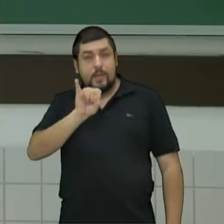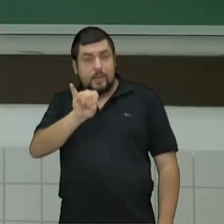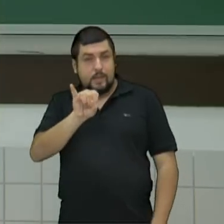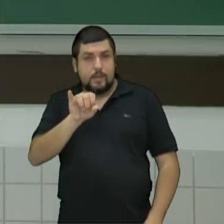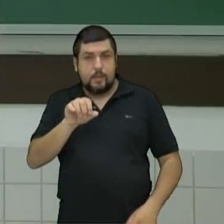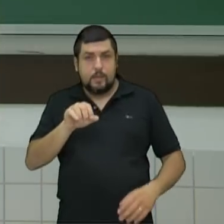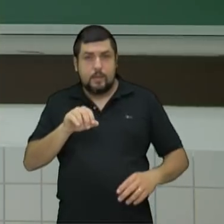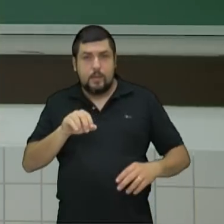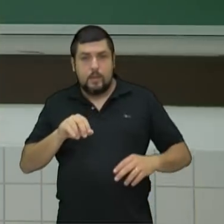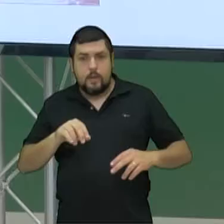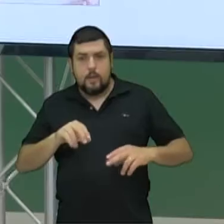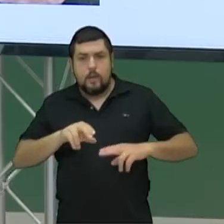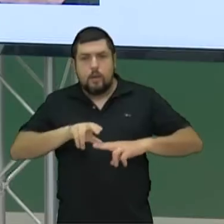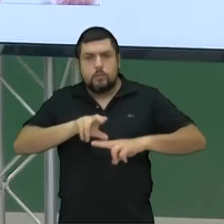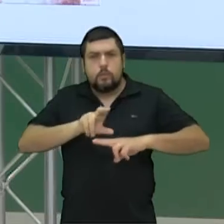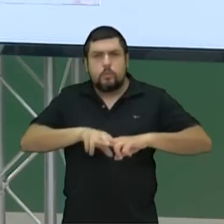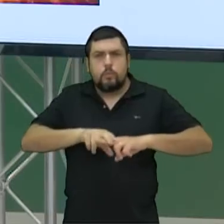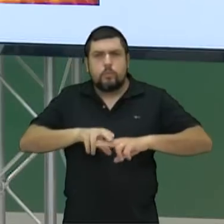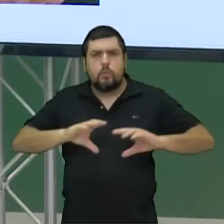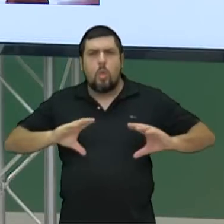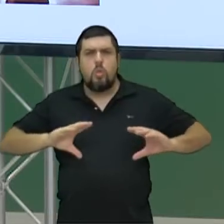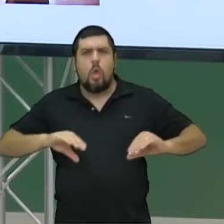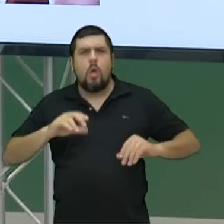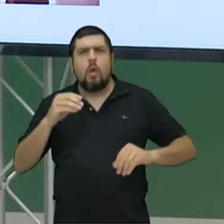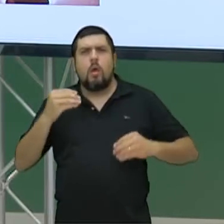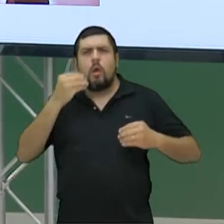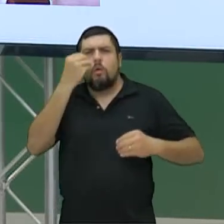fraca, eu consigo levantar o supino?